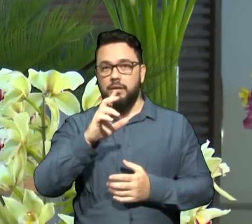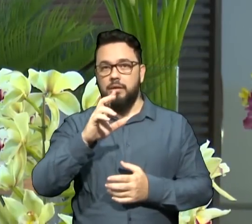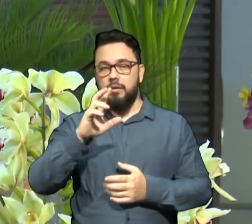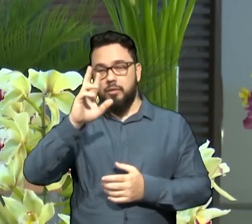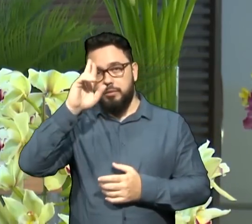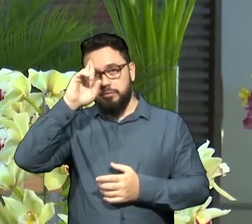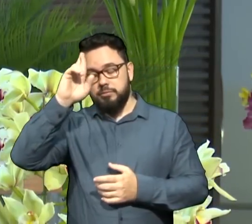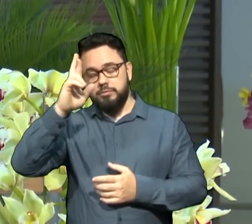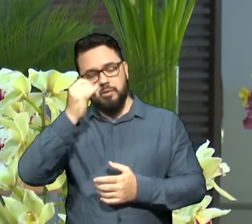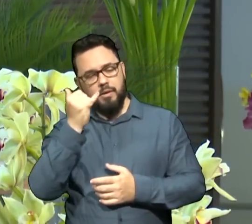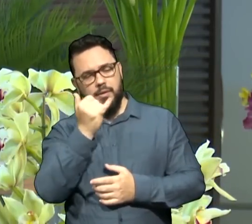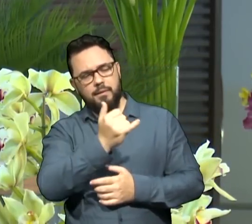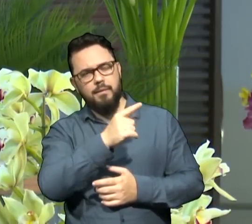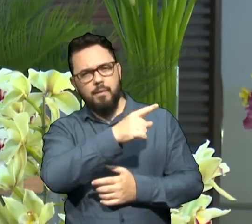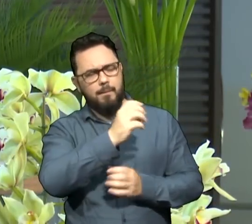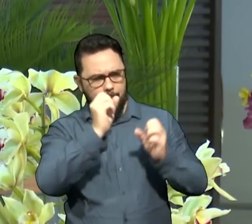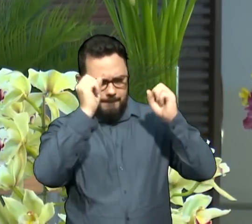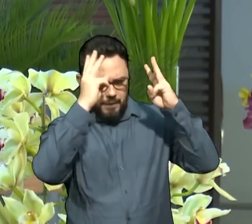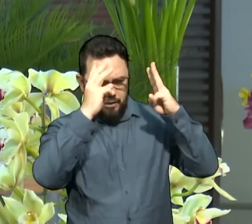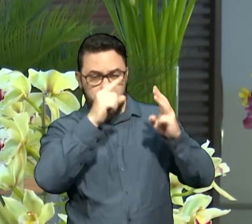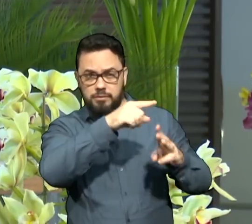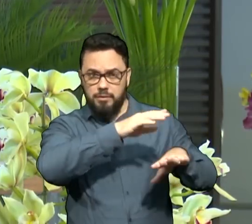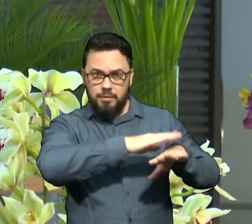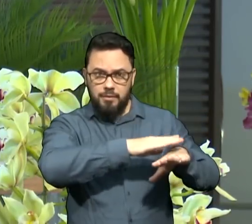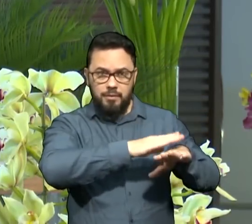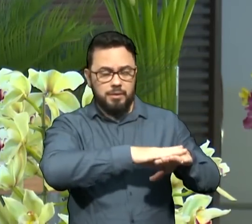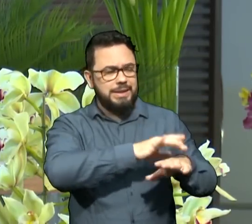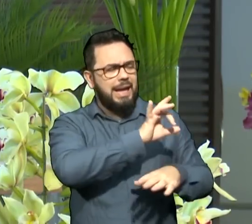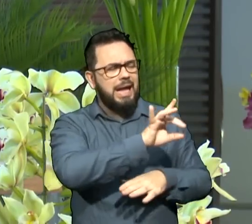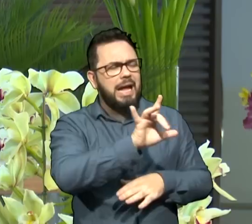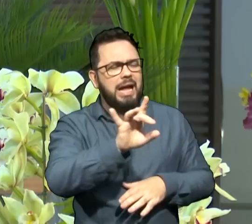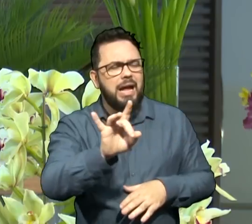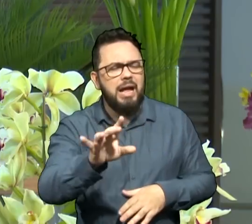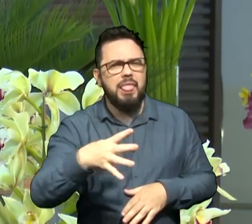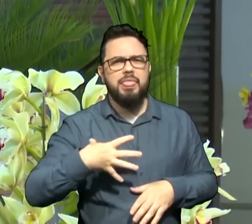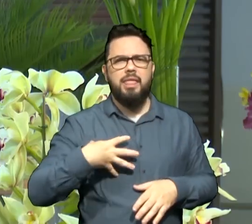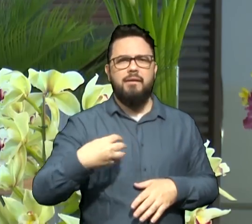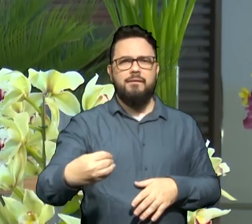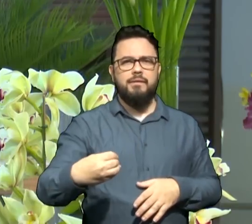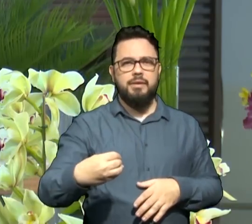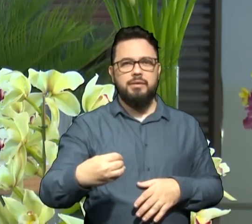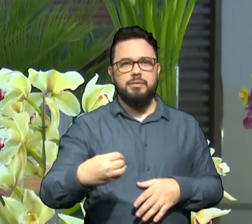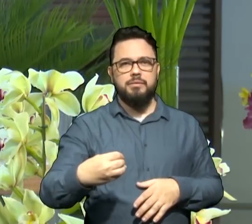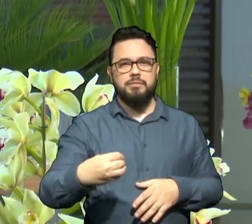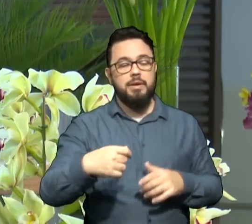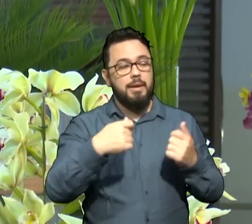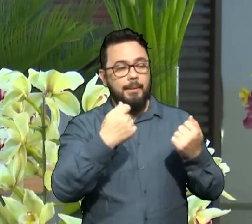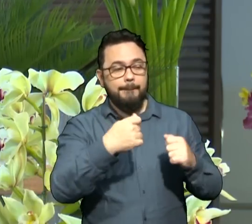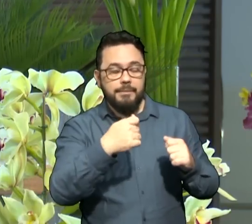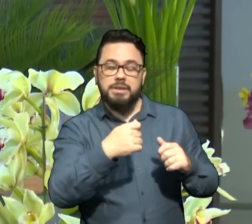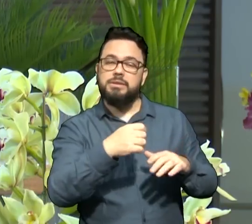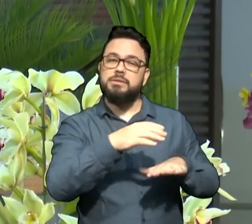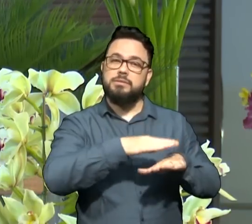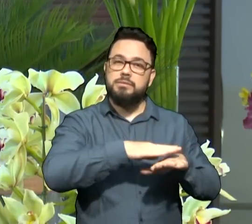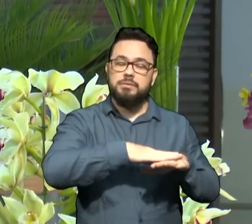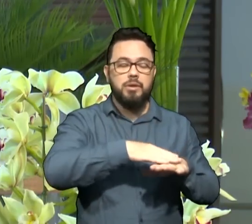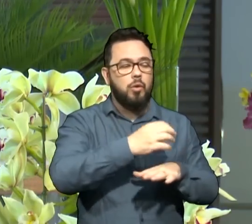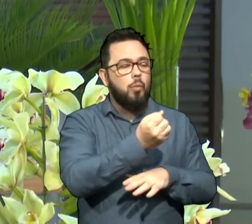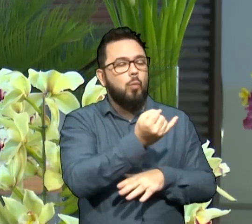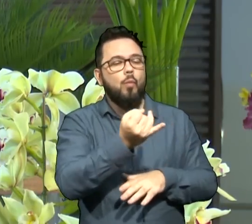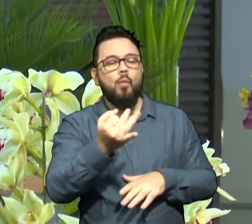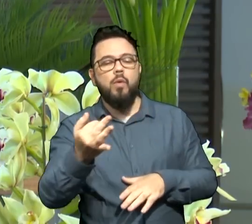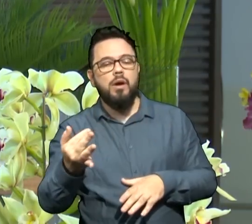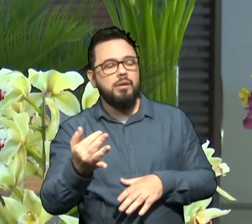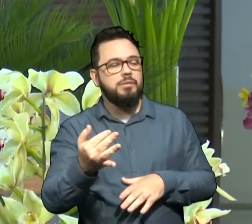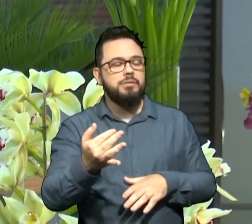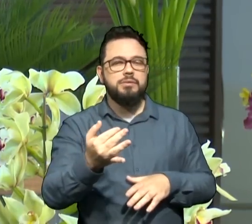rencio dos filhos de Israel cada um deles dará ao Senhor o resgate de se próprio quando você fizer a contagem para que